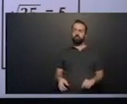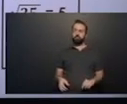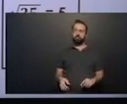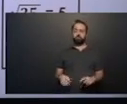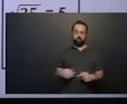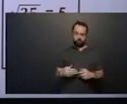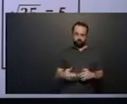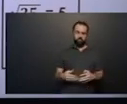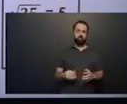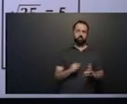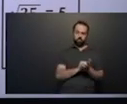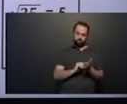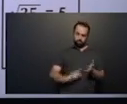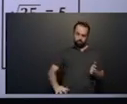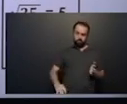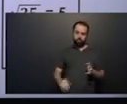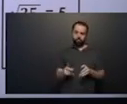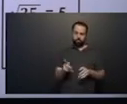Mais uma questão.